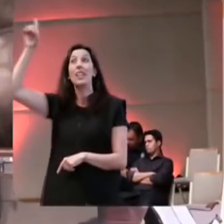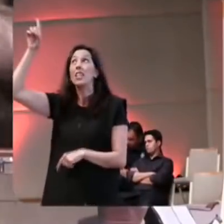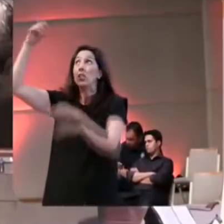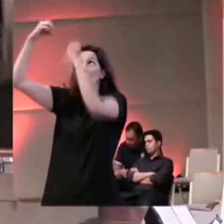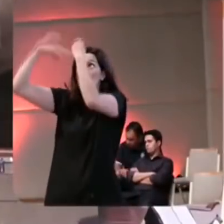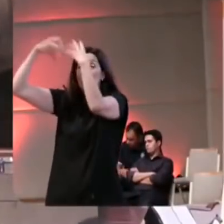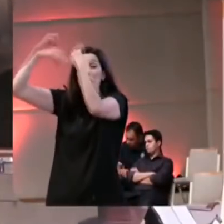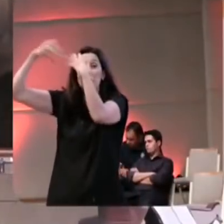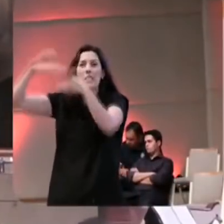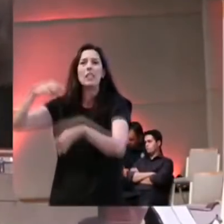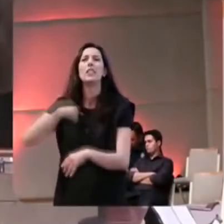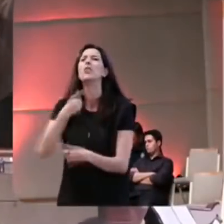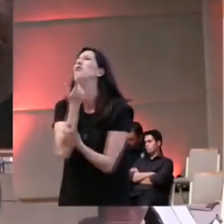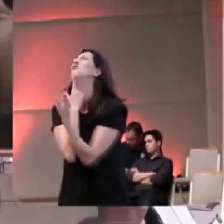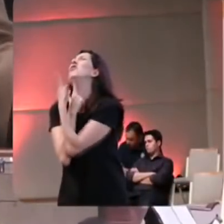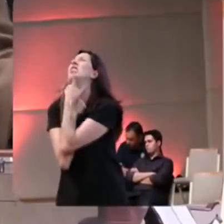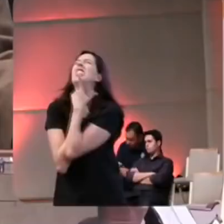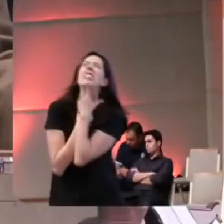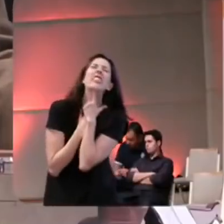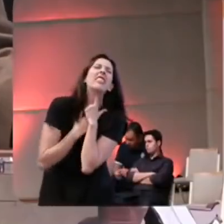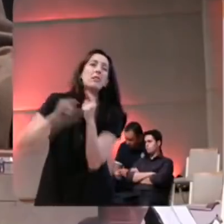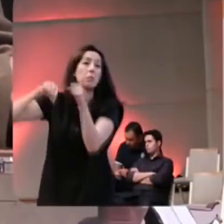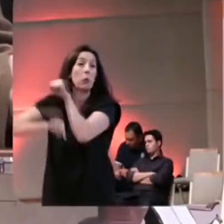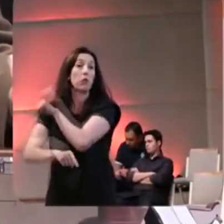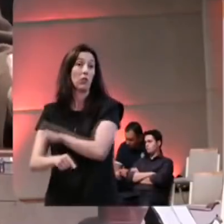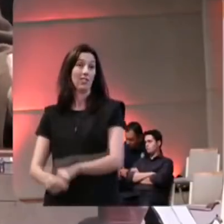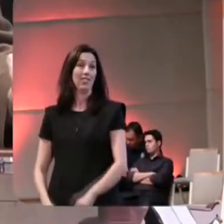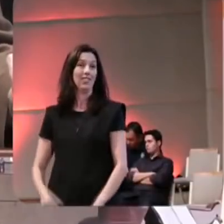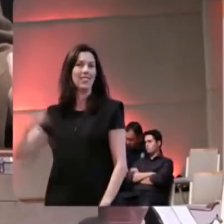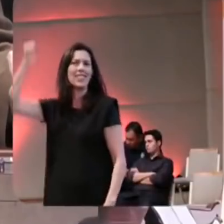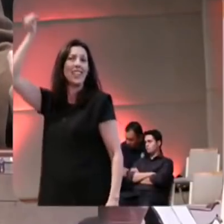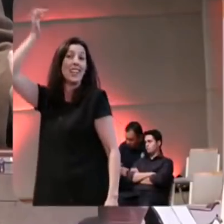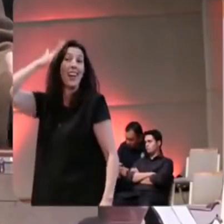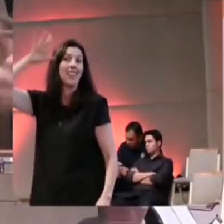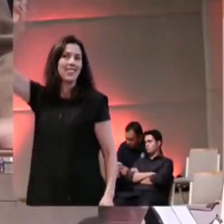E ele estava desejoso demais da graça de Deus.